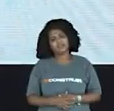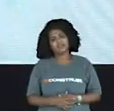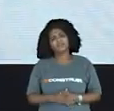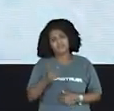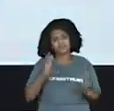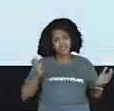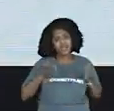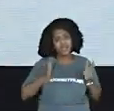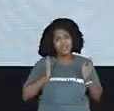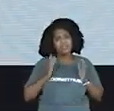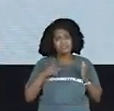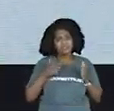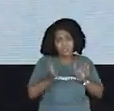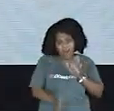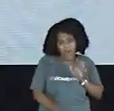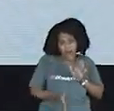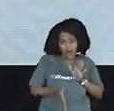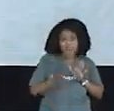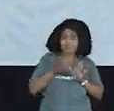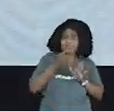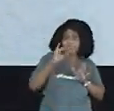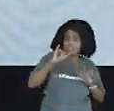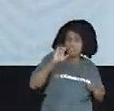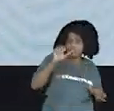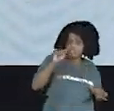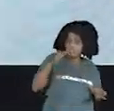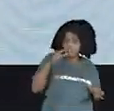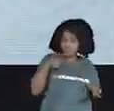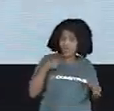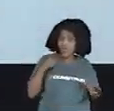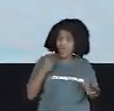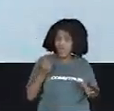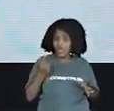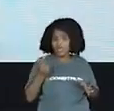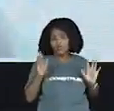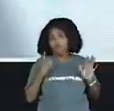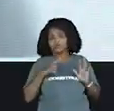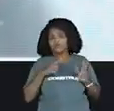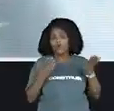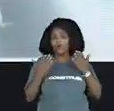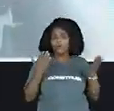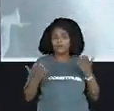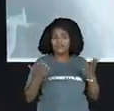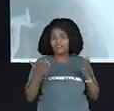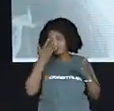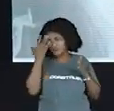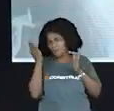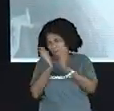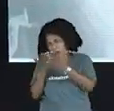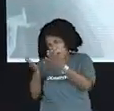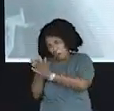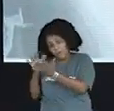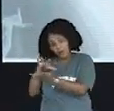se você é rico demais você tem uma calça jeans é um Rico se você for comparar com a realidade de miserabilidade das